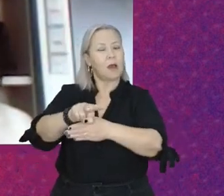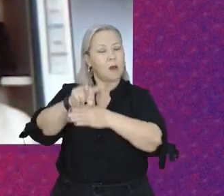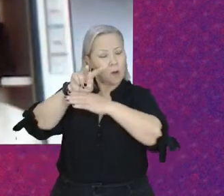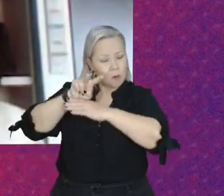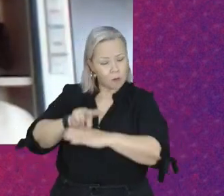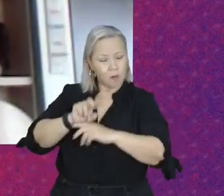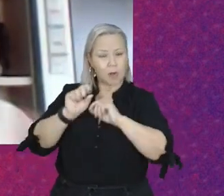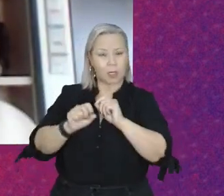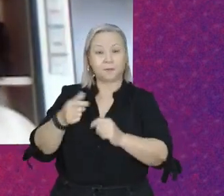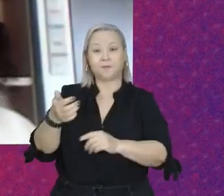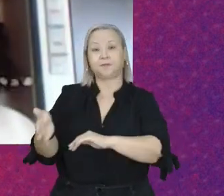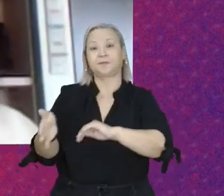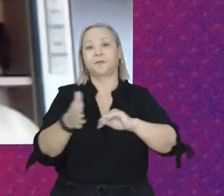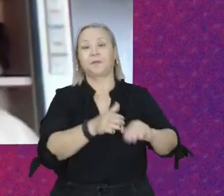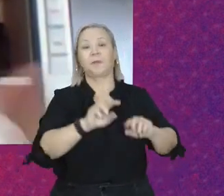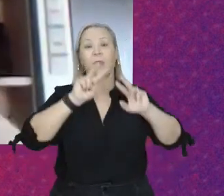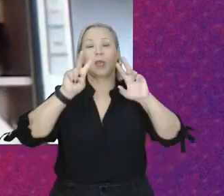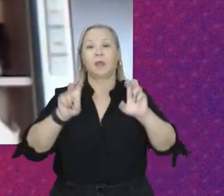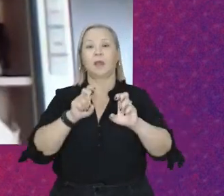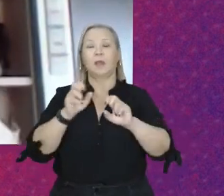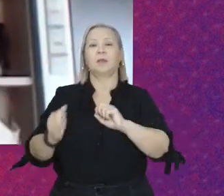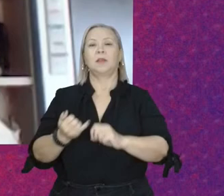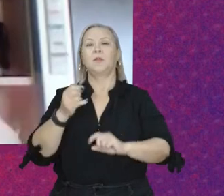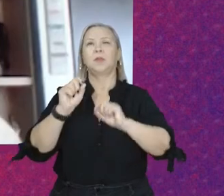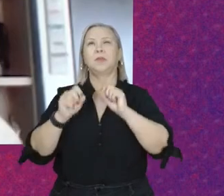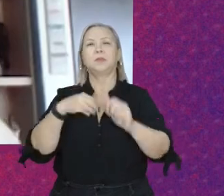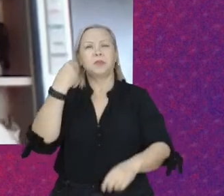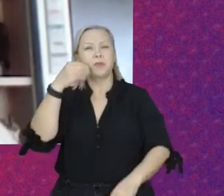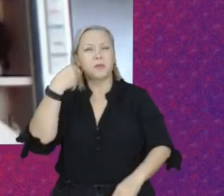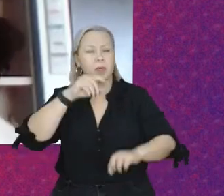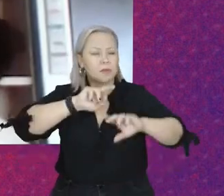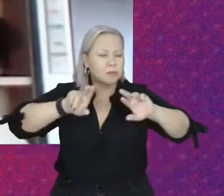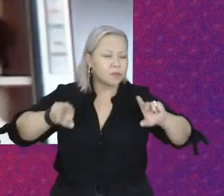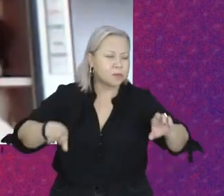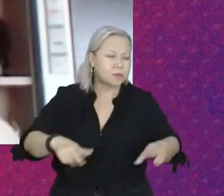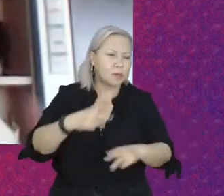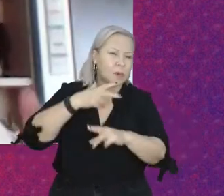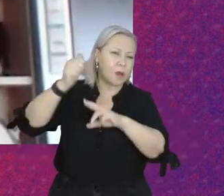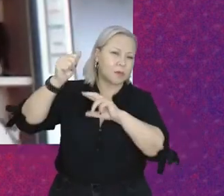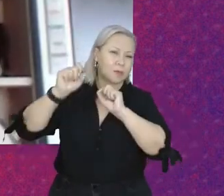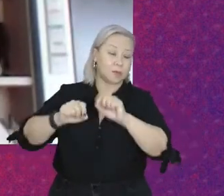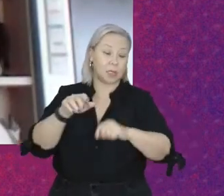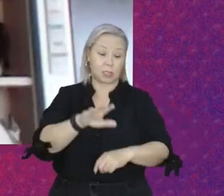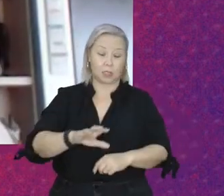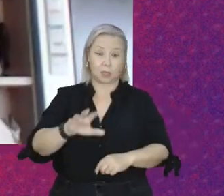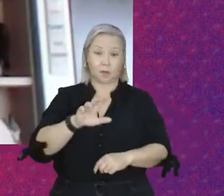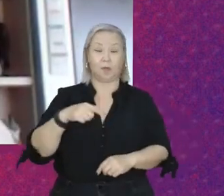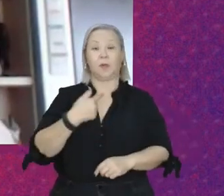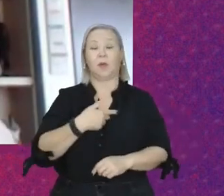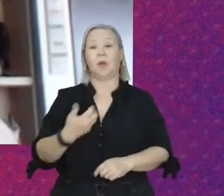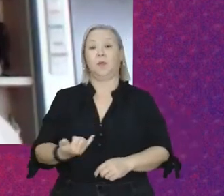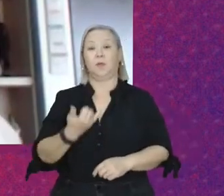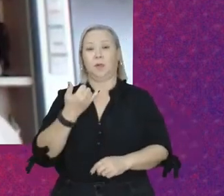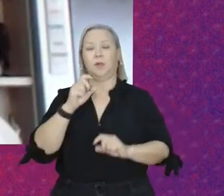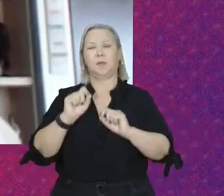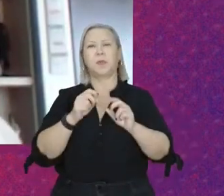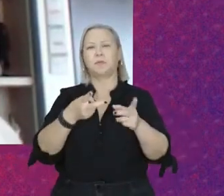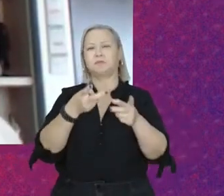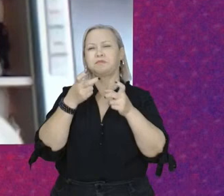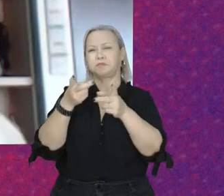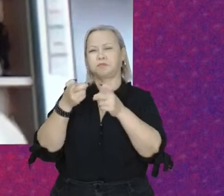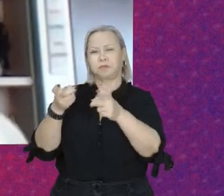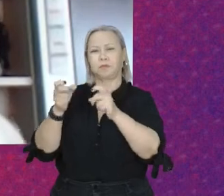muito importante é, nós já temos inúmeras experiências exitosas na região, e isso para nós é muito importante. Porque, vejam,